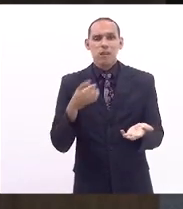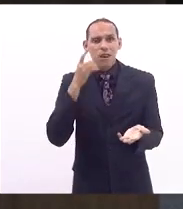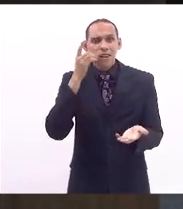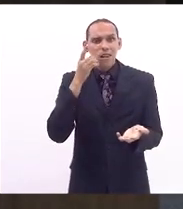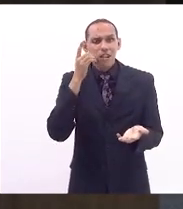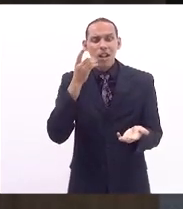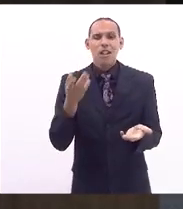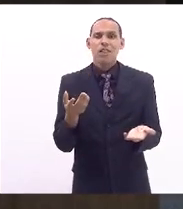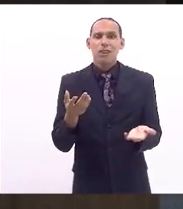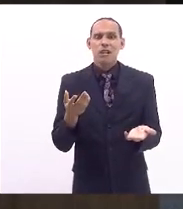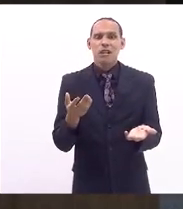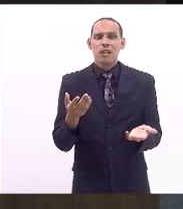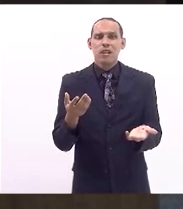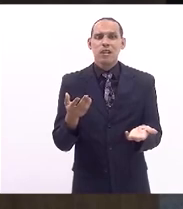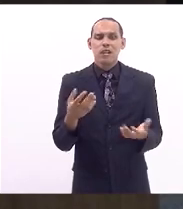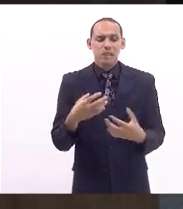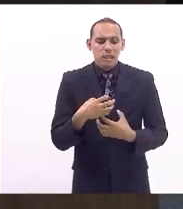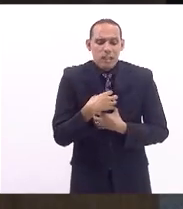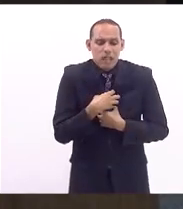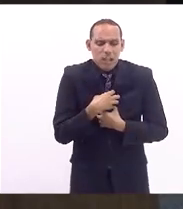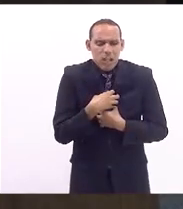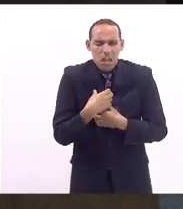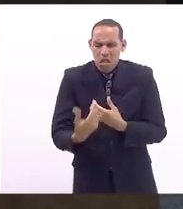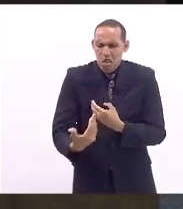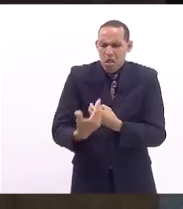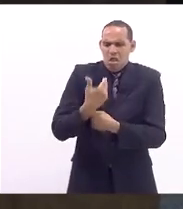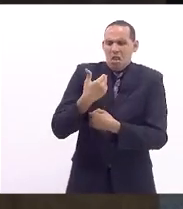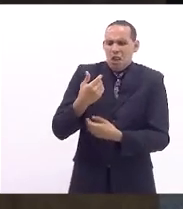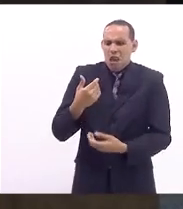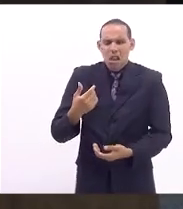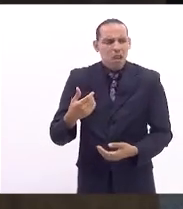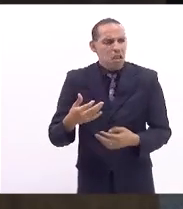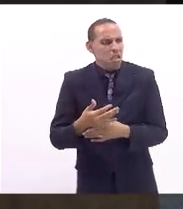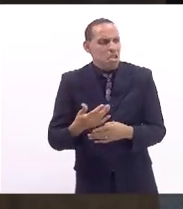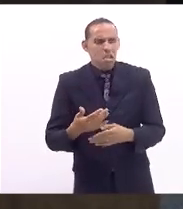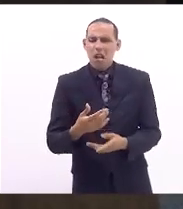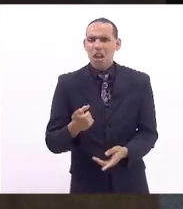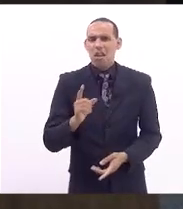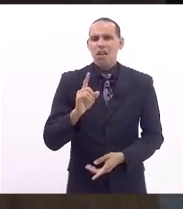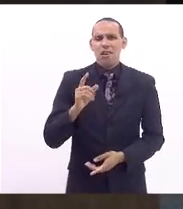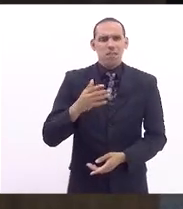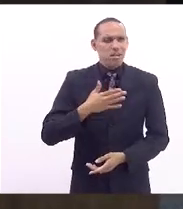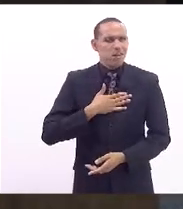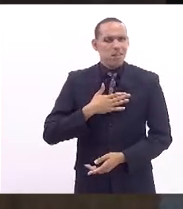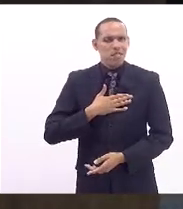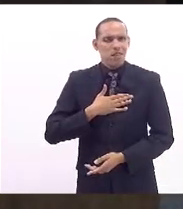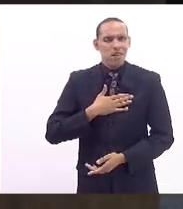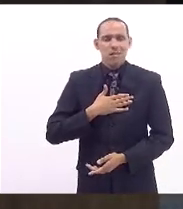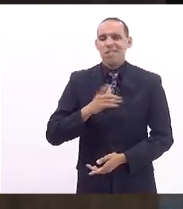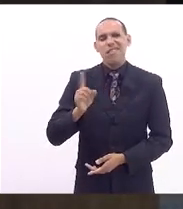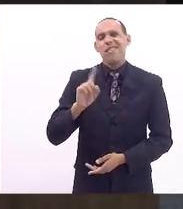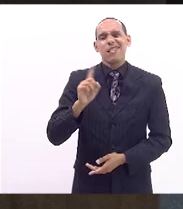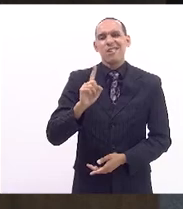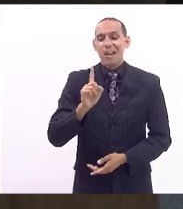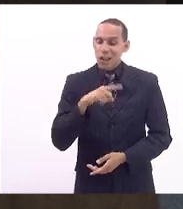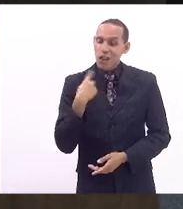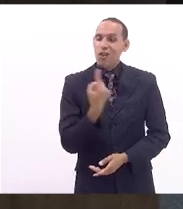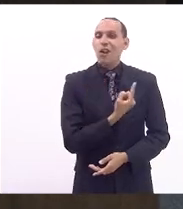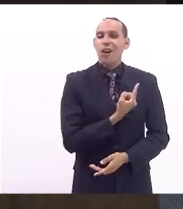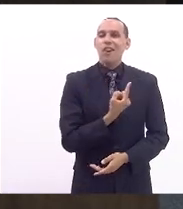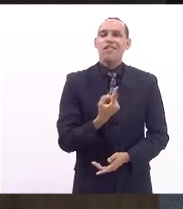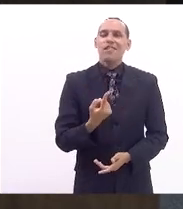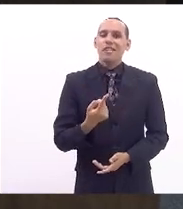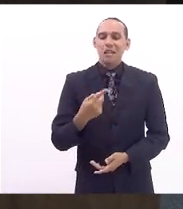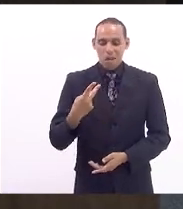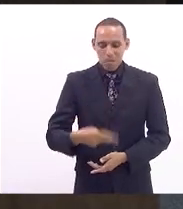deputado ele não pode se sentir invadido por que a cidade não é dele o estado não é dele é nosso é